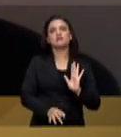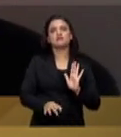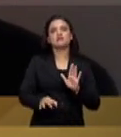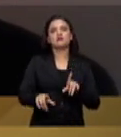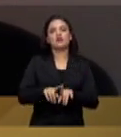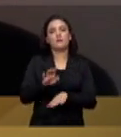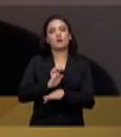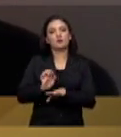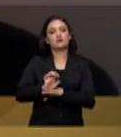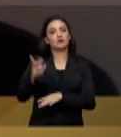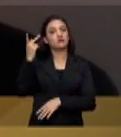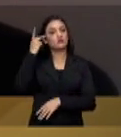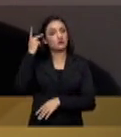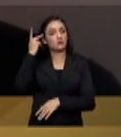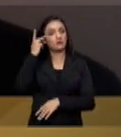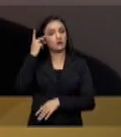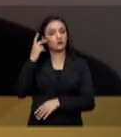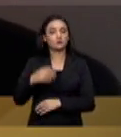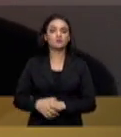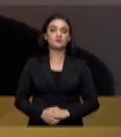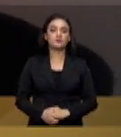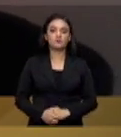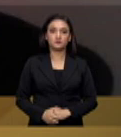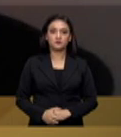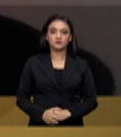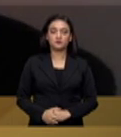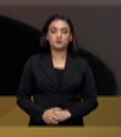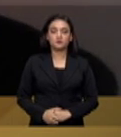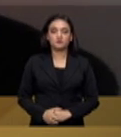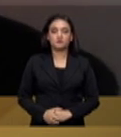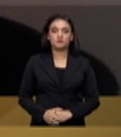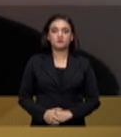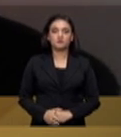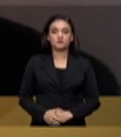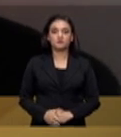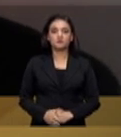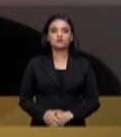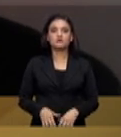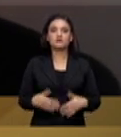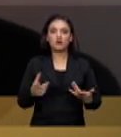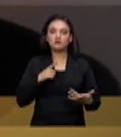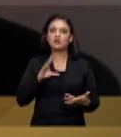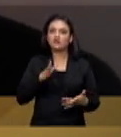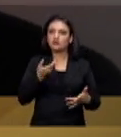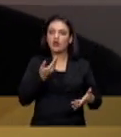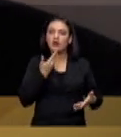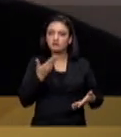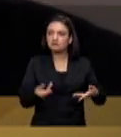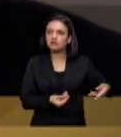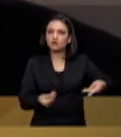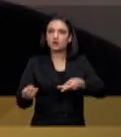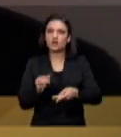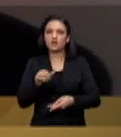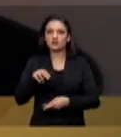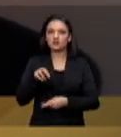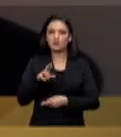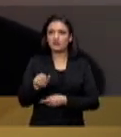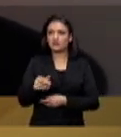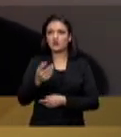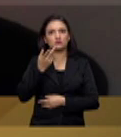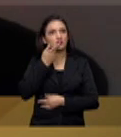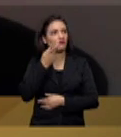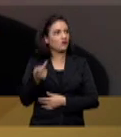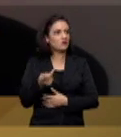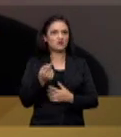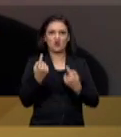Paulo. Regularmente intimados, os impetrantes ofertaram contrarrazões nas quais